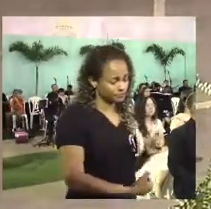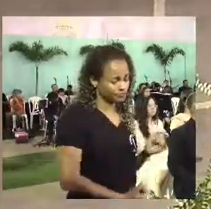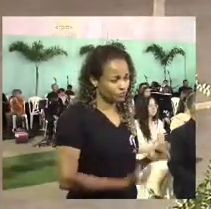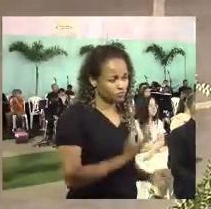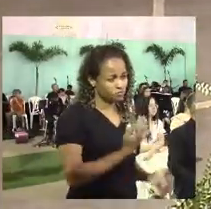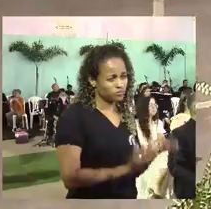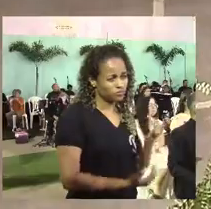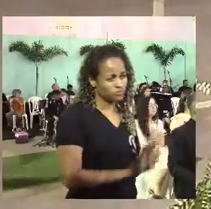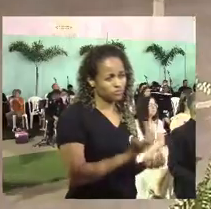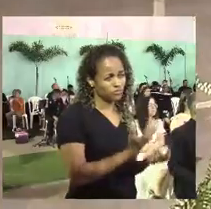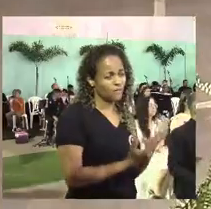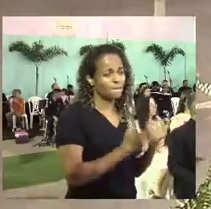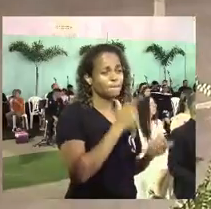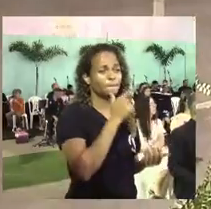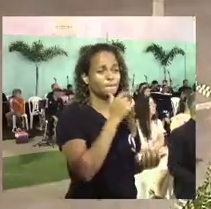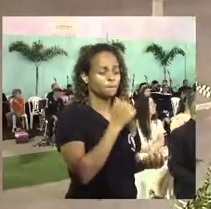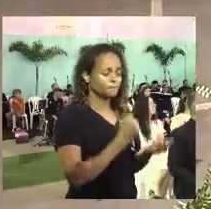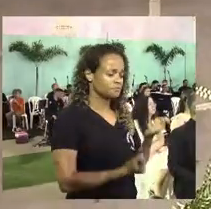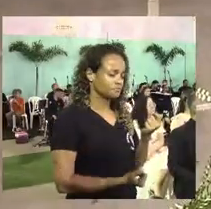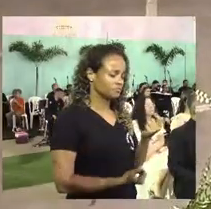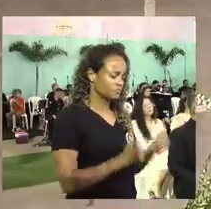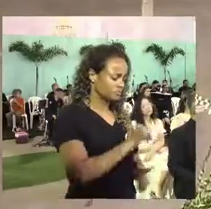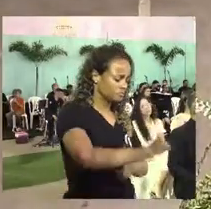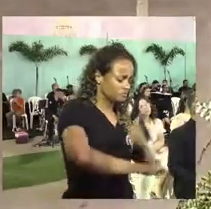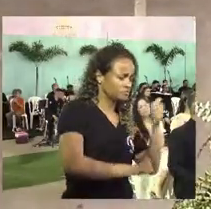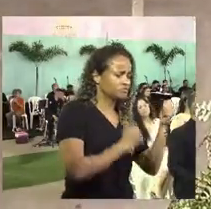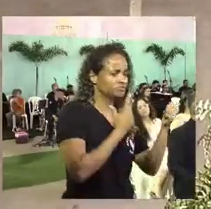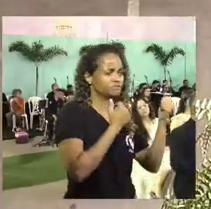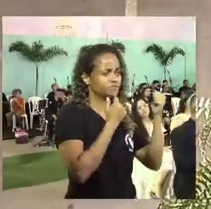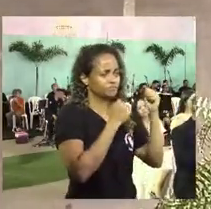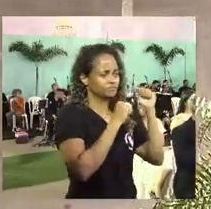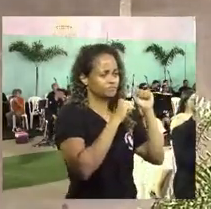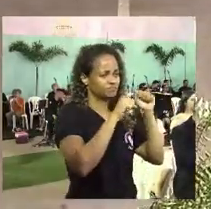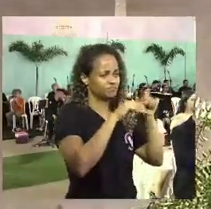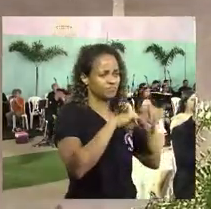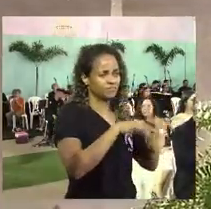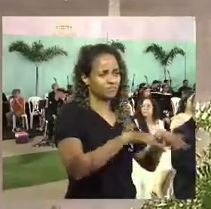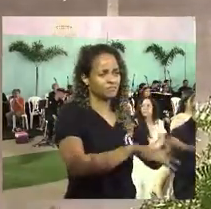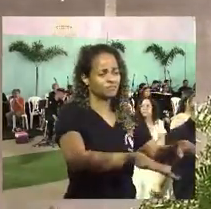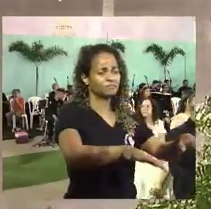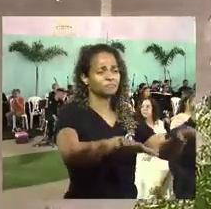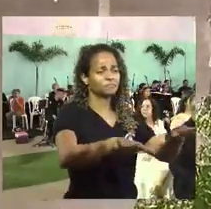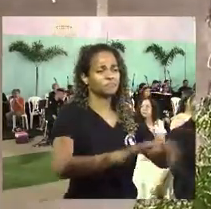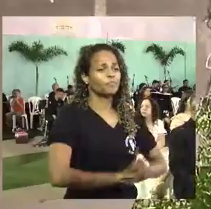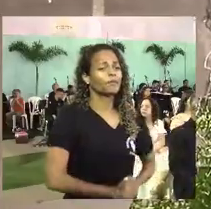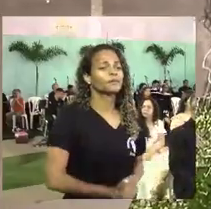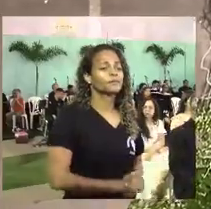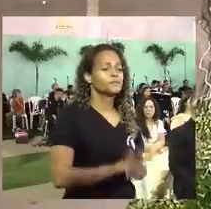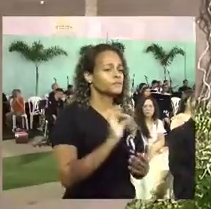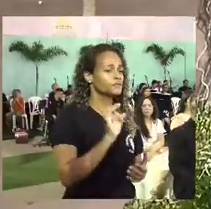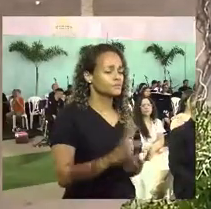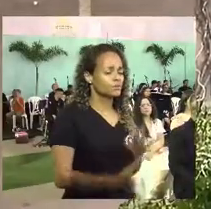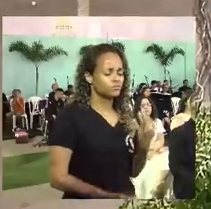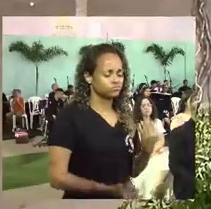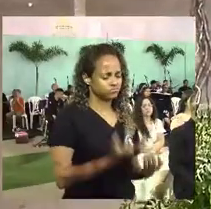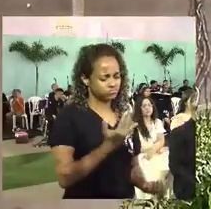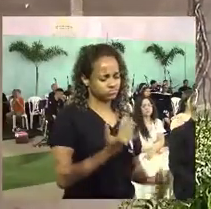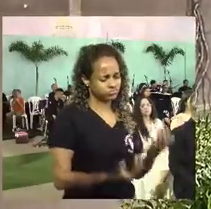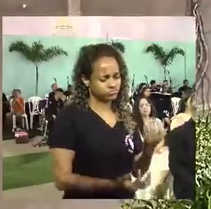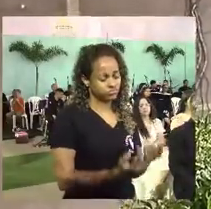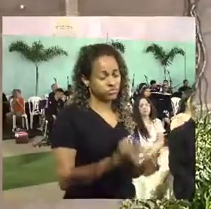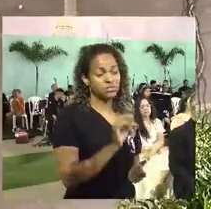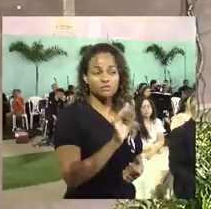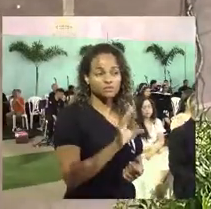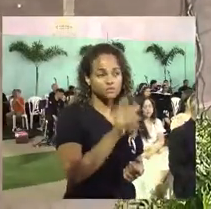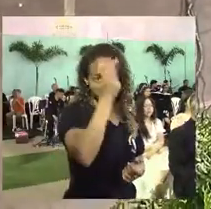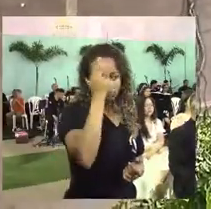as águas se transformaram em sangue vai ter a grande tribulação Juízo Final e lago de fogo mas isso é